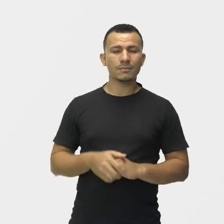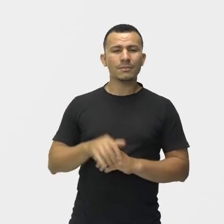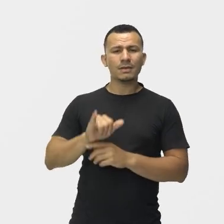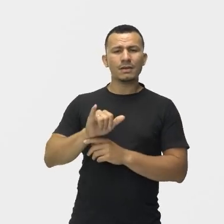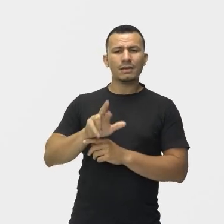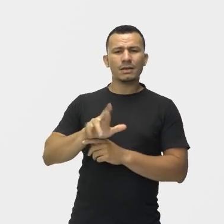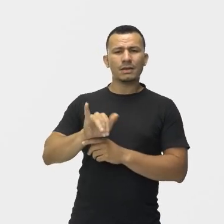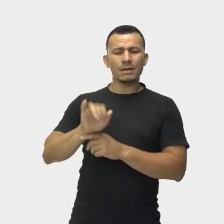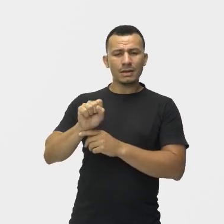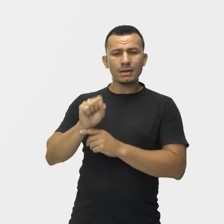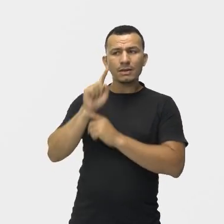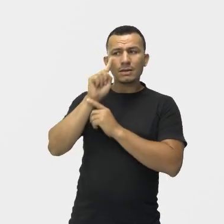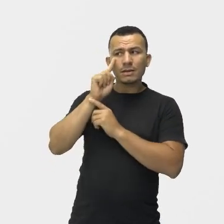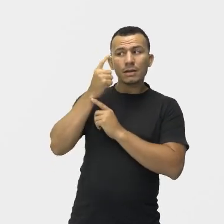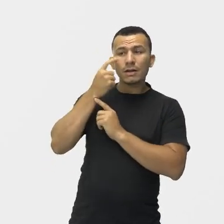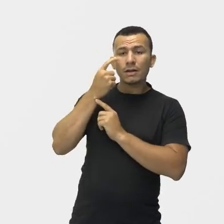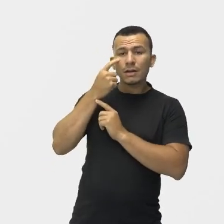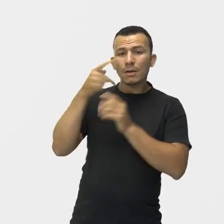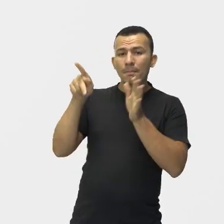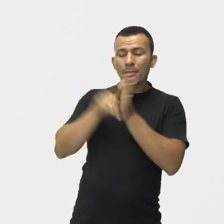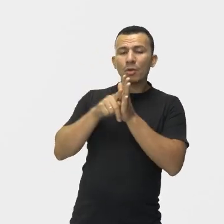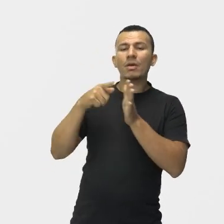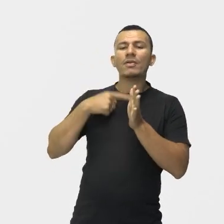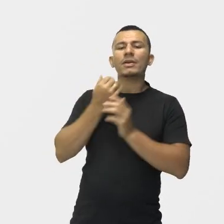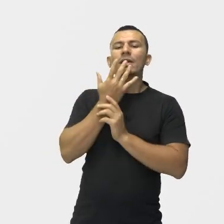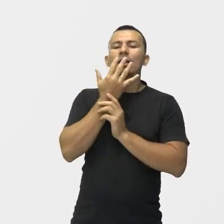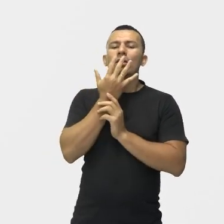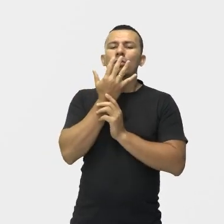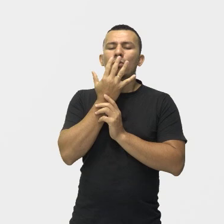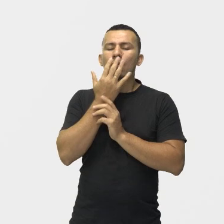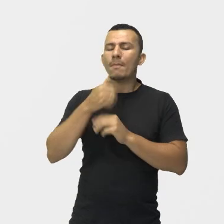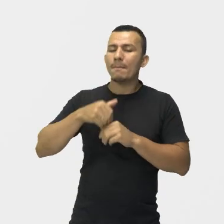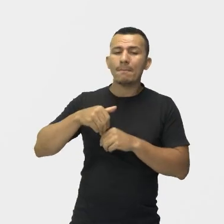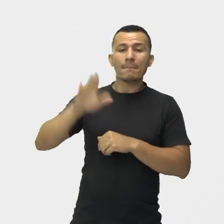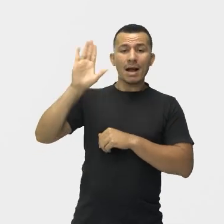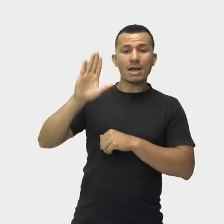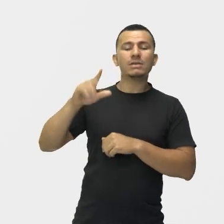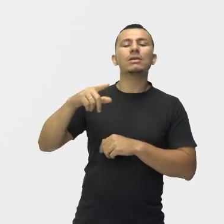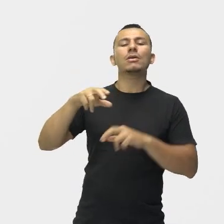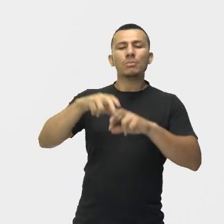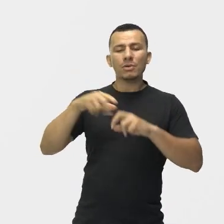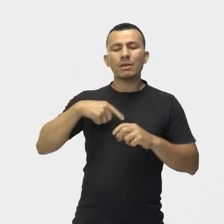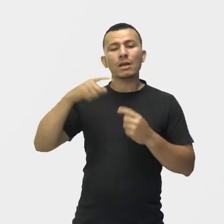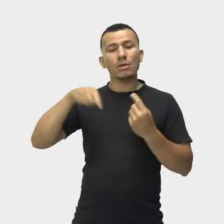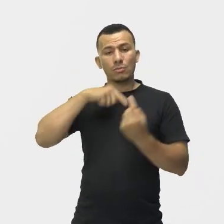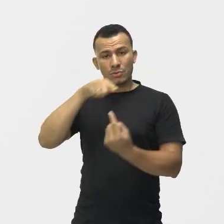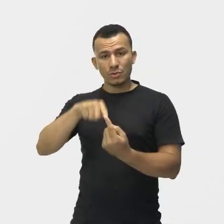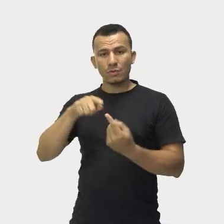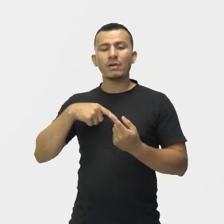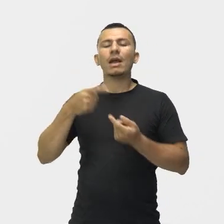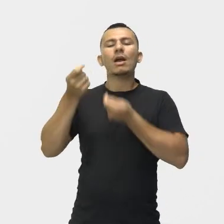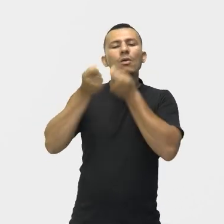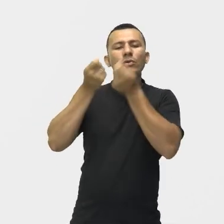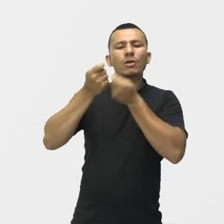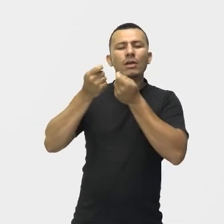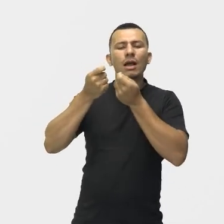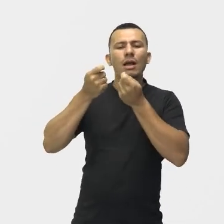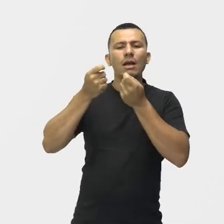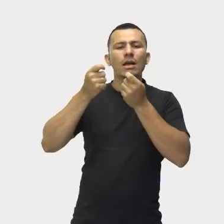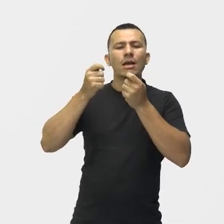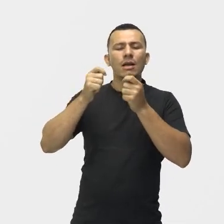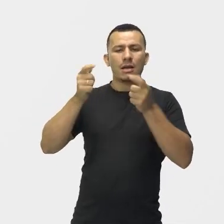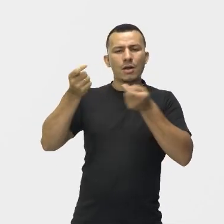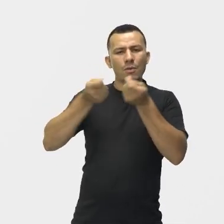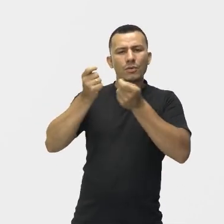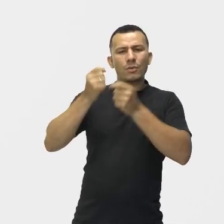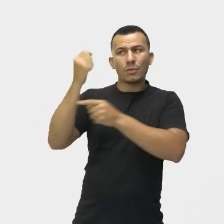mais visível e colorida do olho de vertebrados e tem como sua função controlar os níveis de luz, assim como